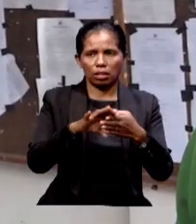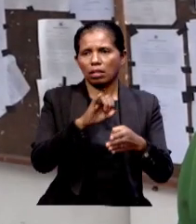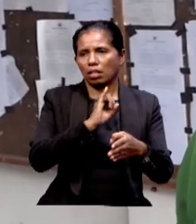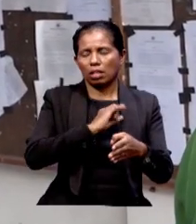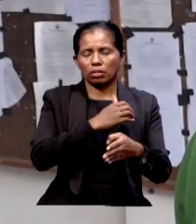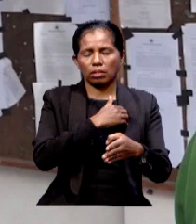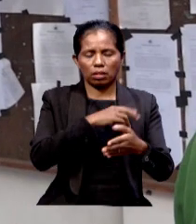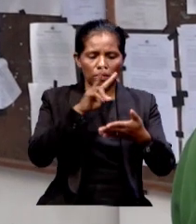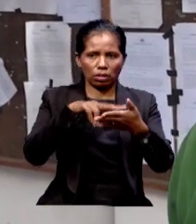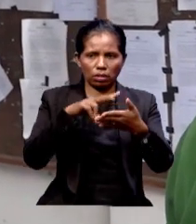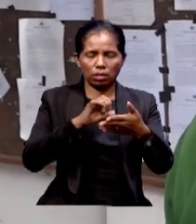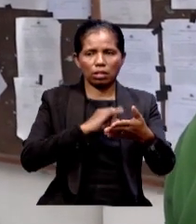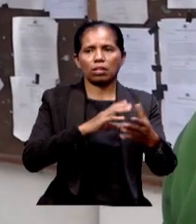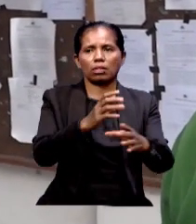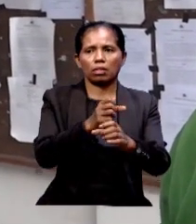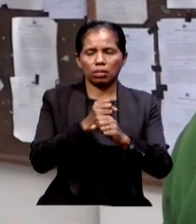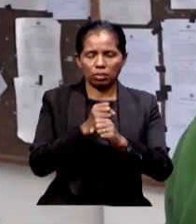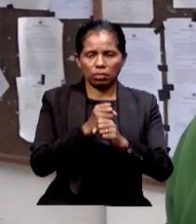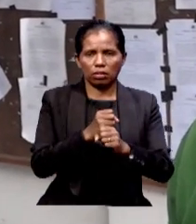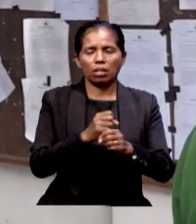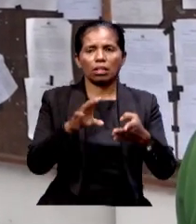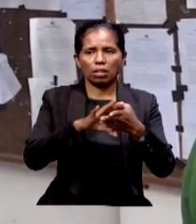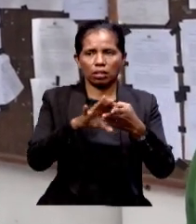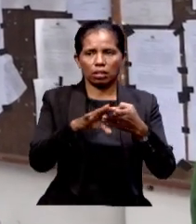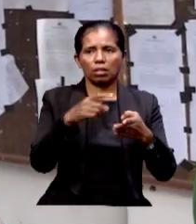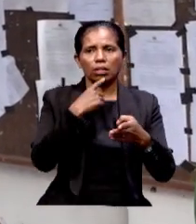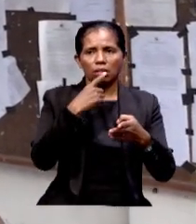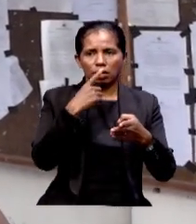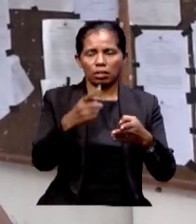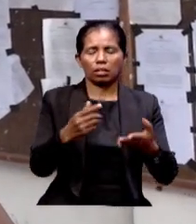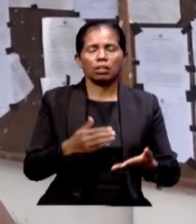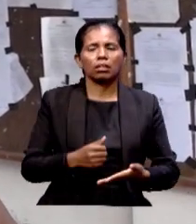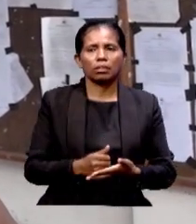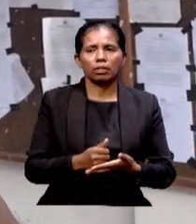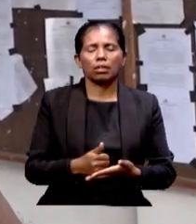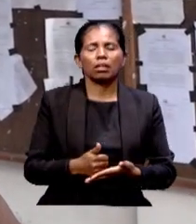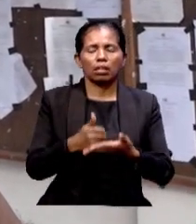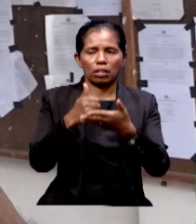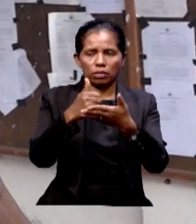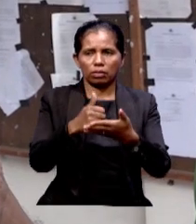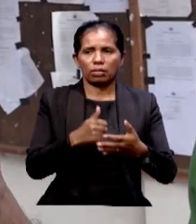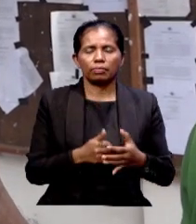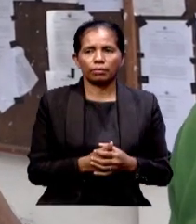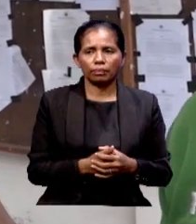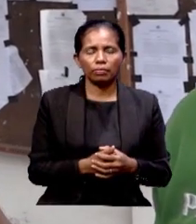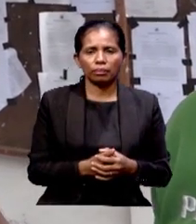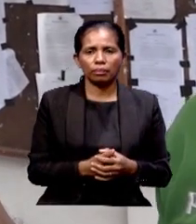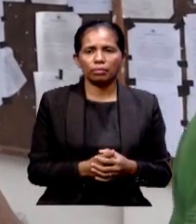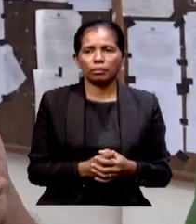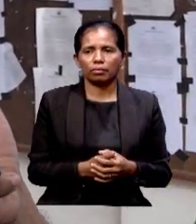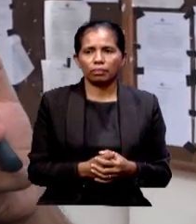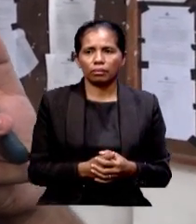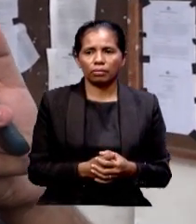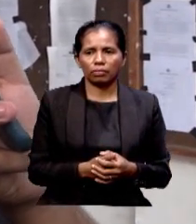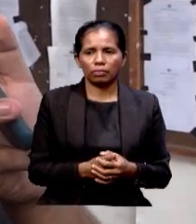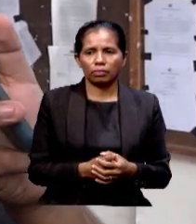leia o simona despacho né que até de liberta tamba anessa neba e de volta